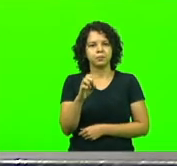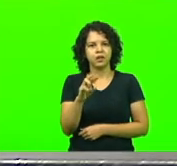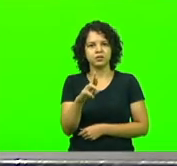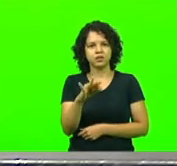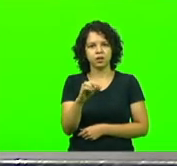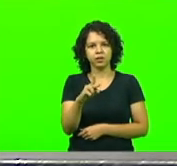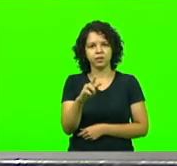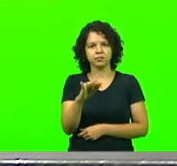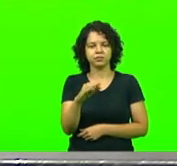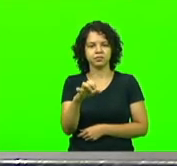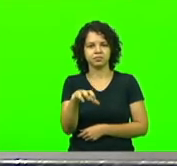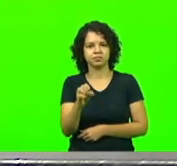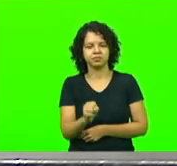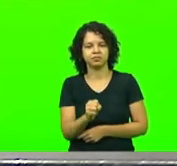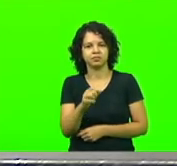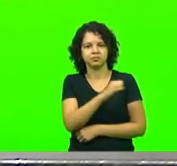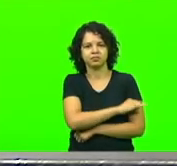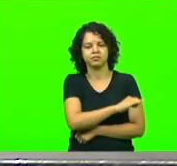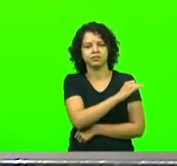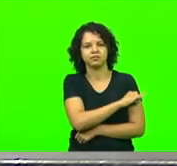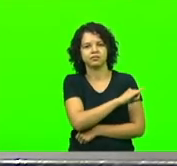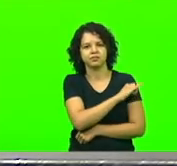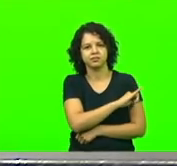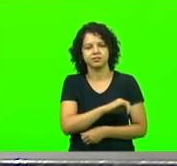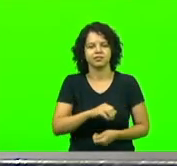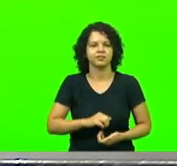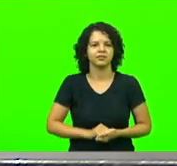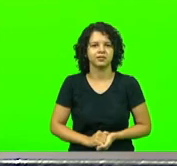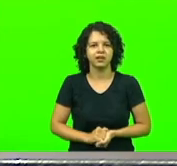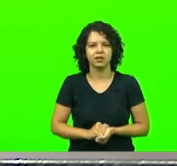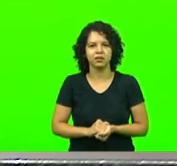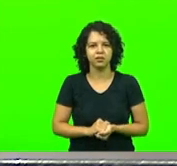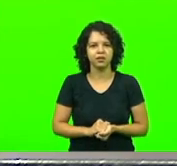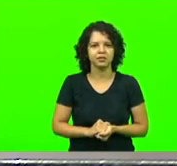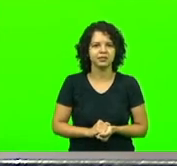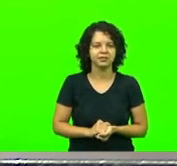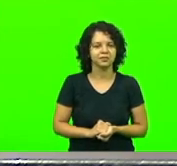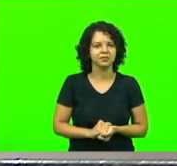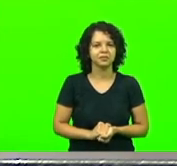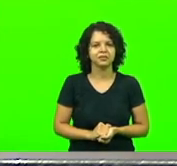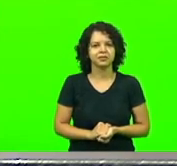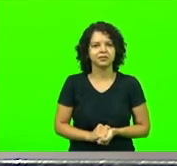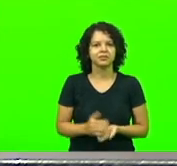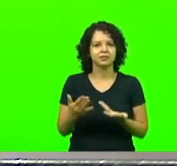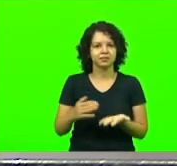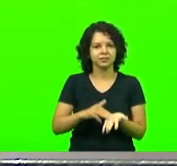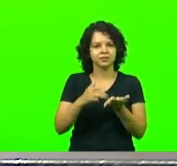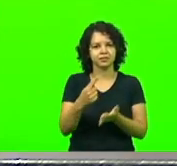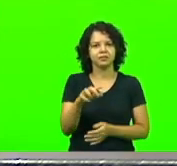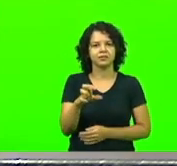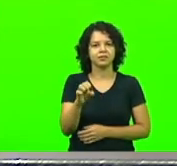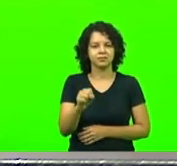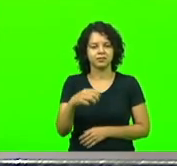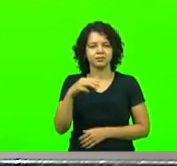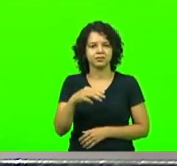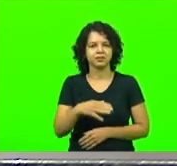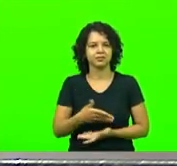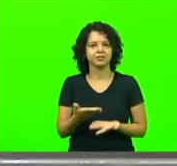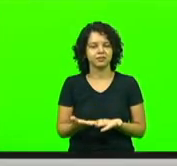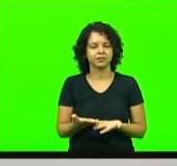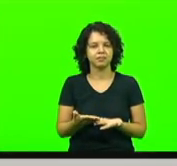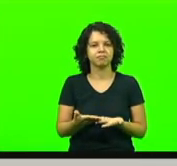em votação, aprovado. Moção 109, autor deputado Dr. Vicente